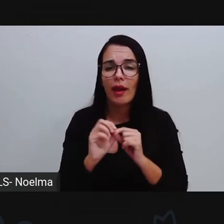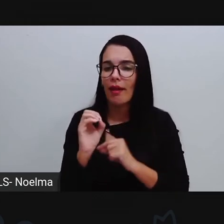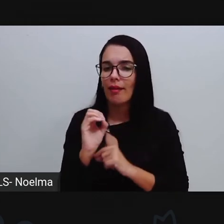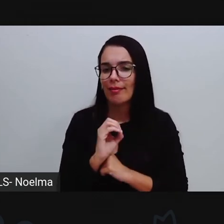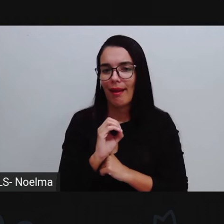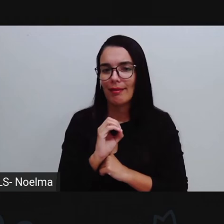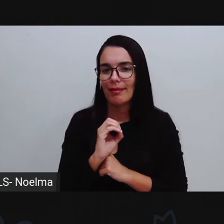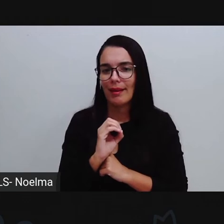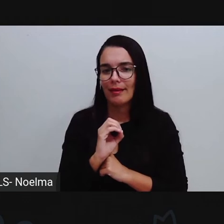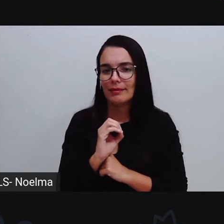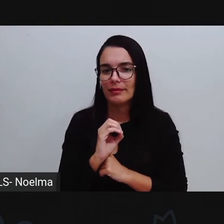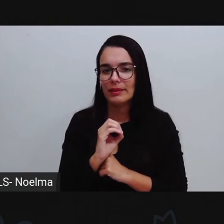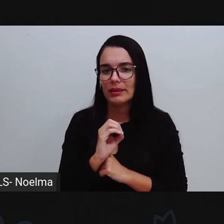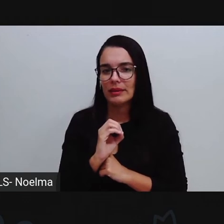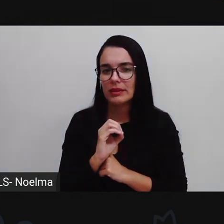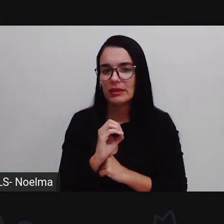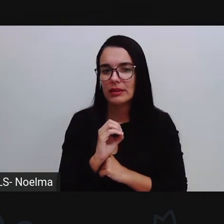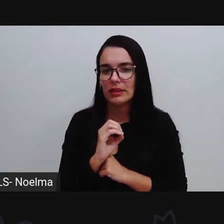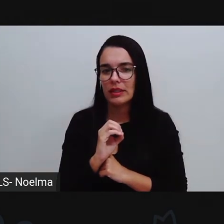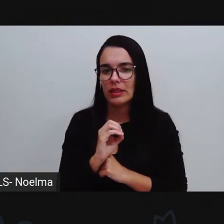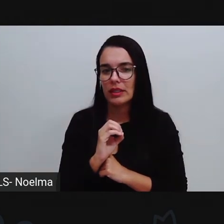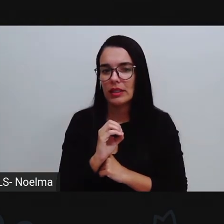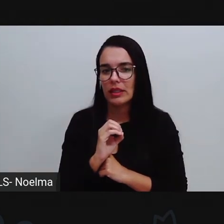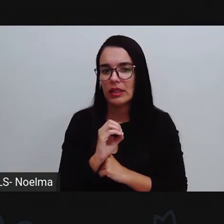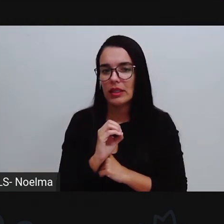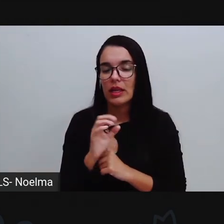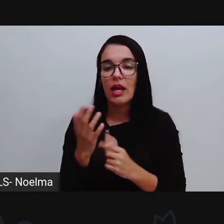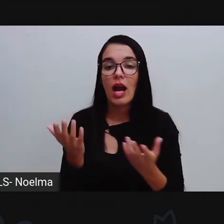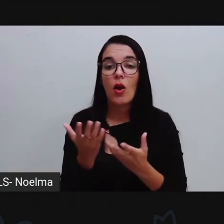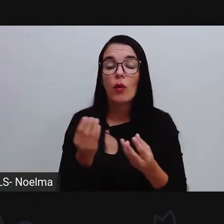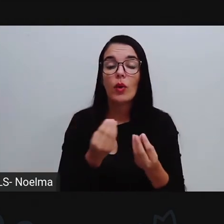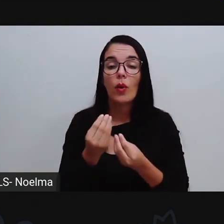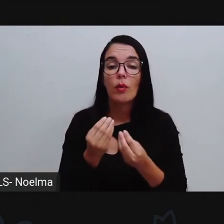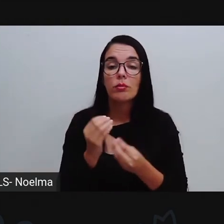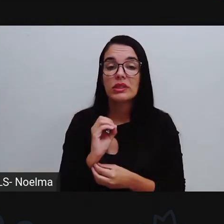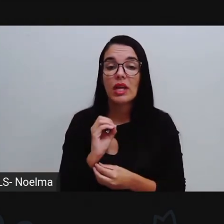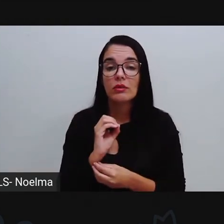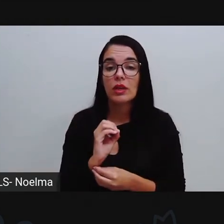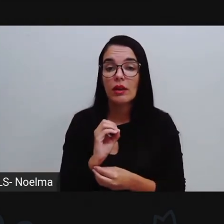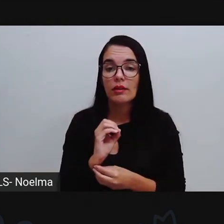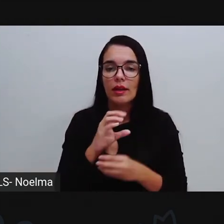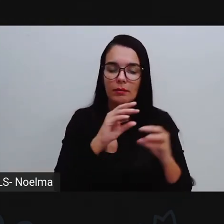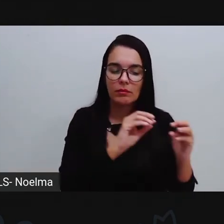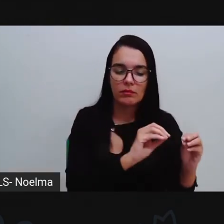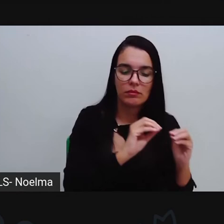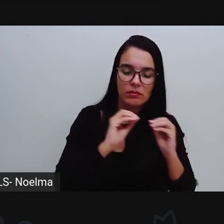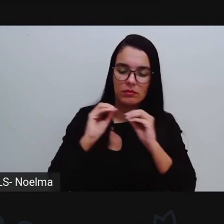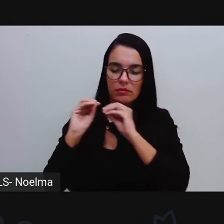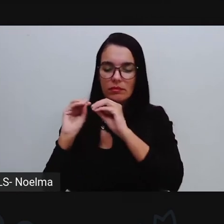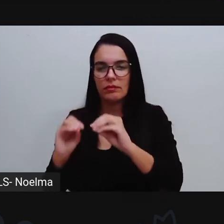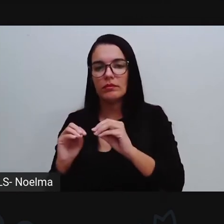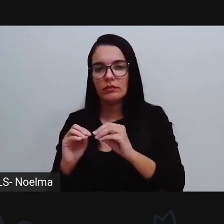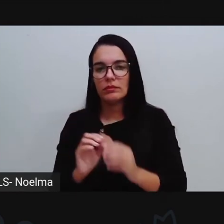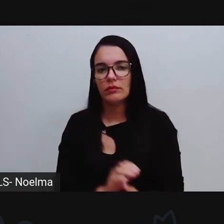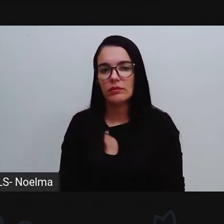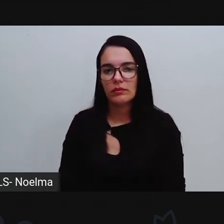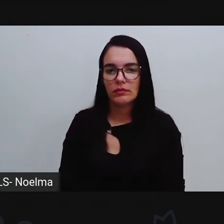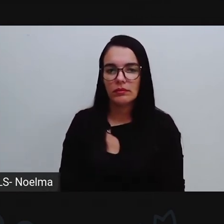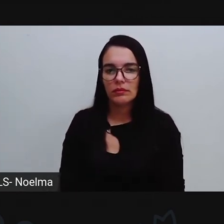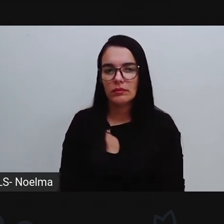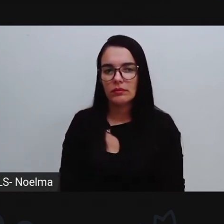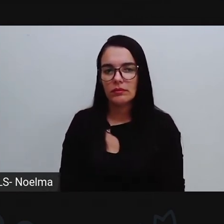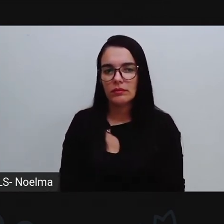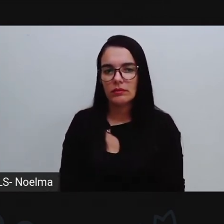25, 25. Para 25, nada. E o que, que eu faço com esses zeros aqui, pró? Eu vou colocar o quê? Eu vou colocar